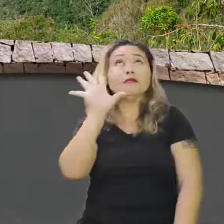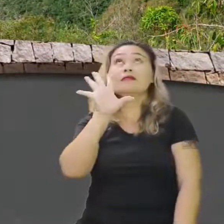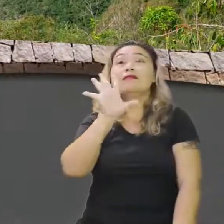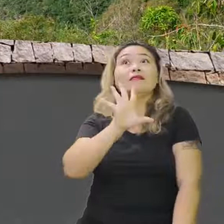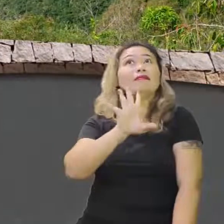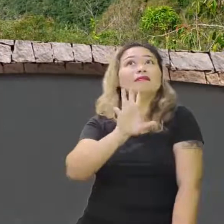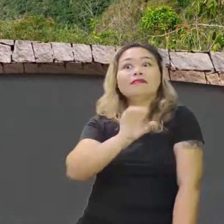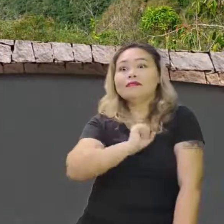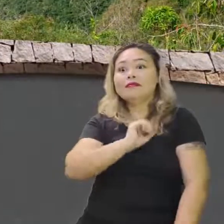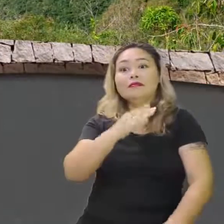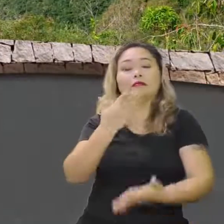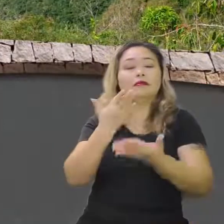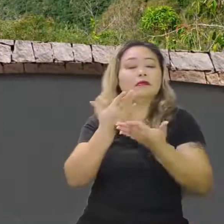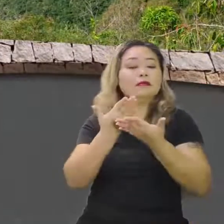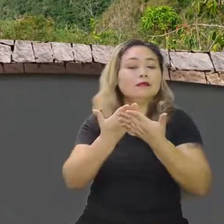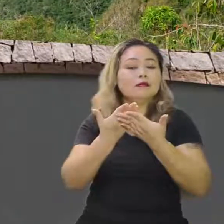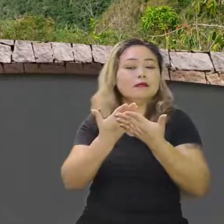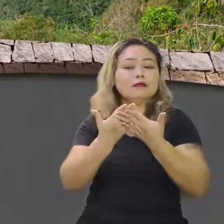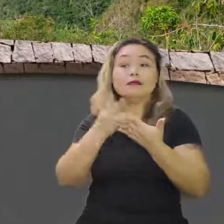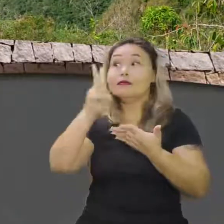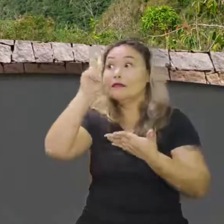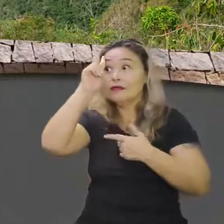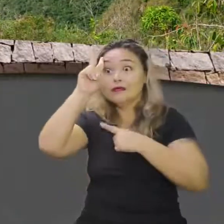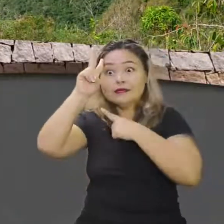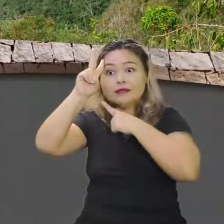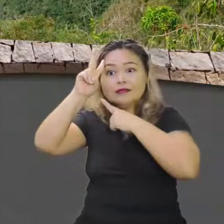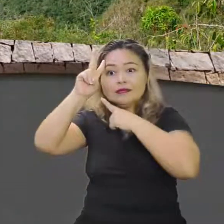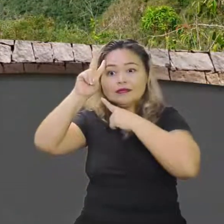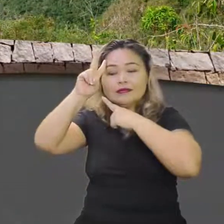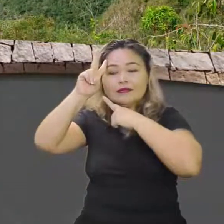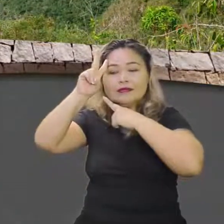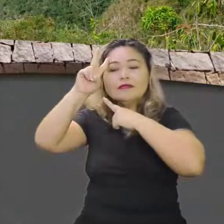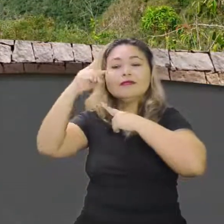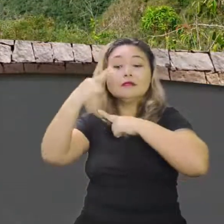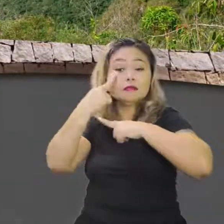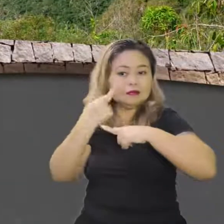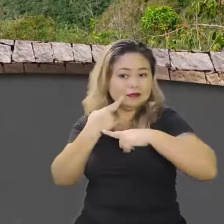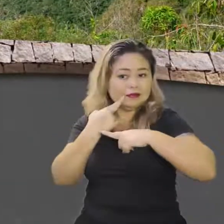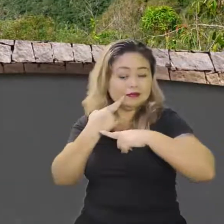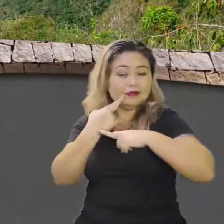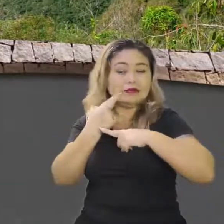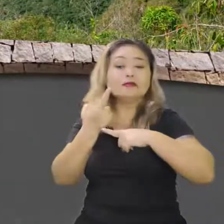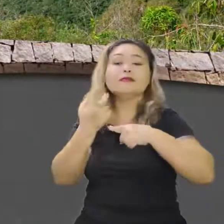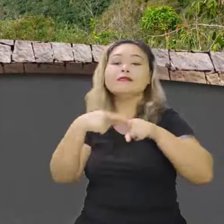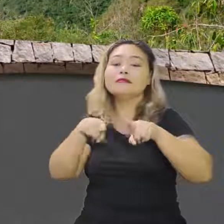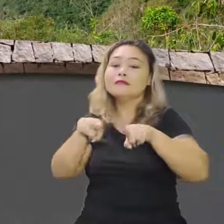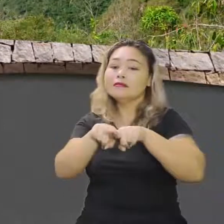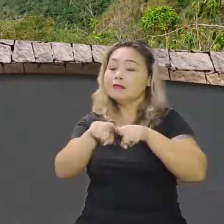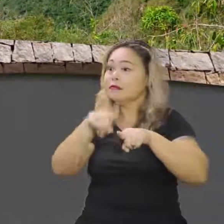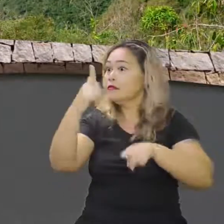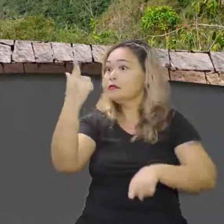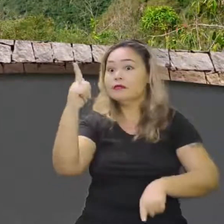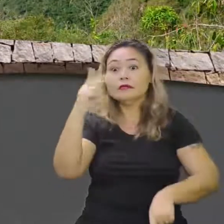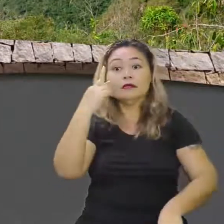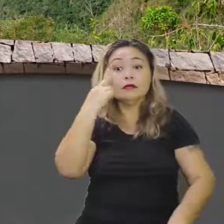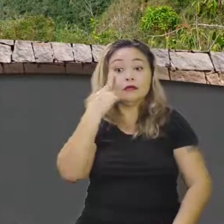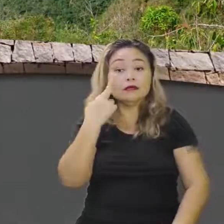adorando as aulas de História de Rondônia e Geografia de